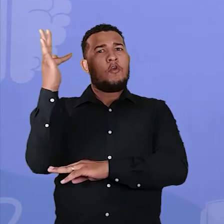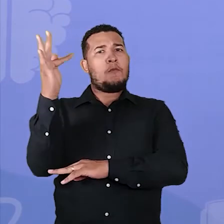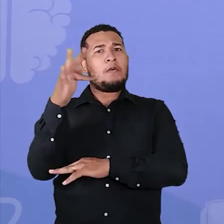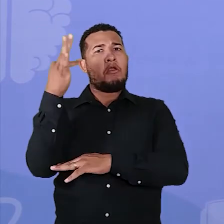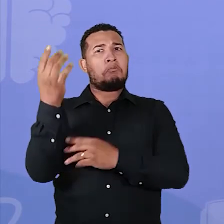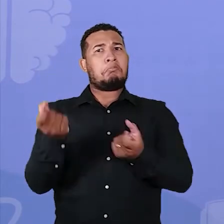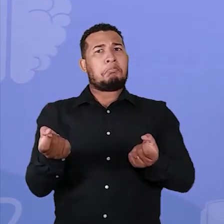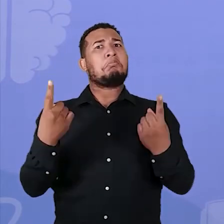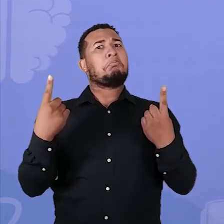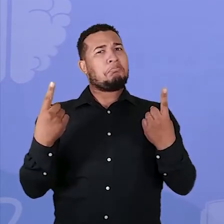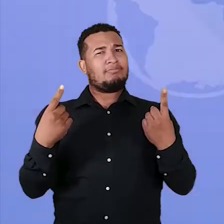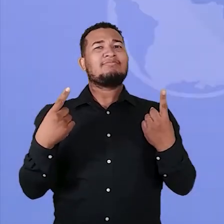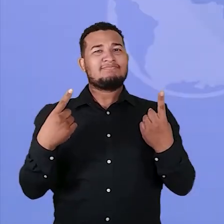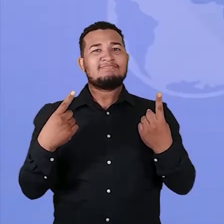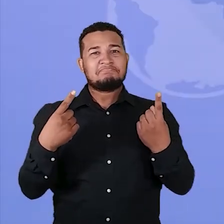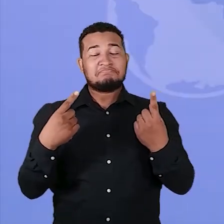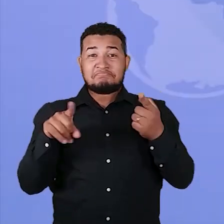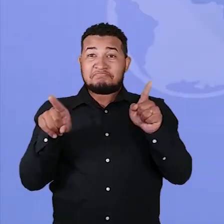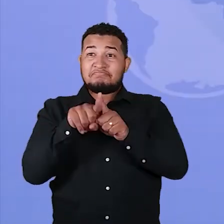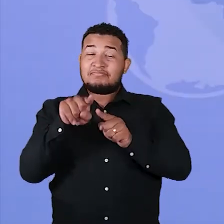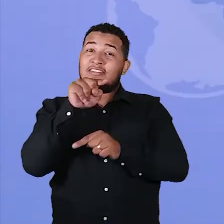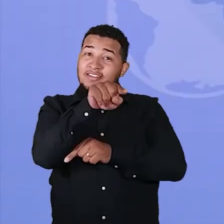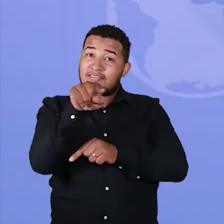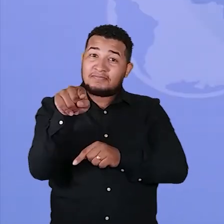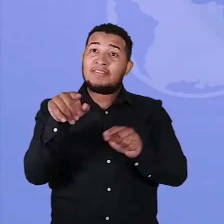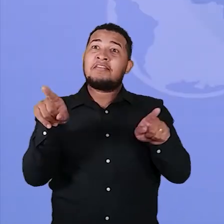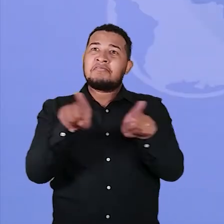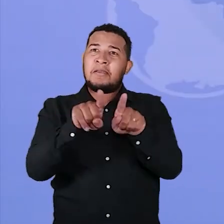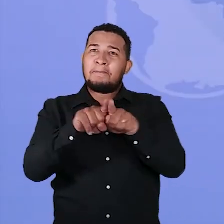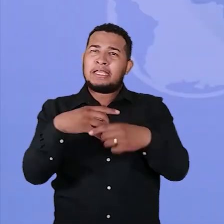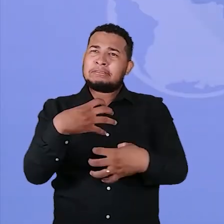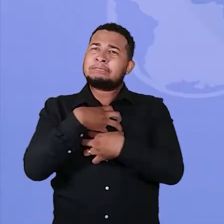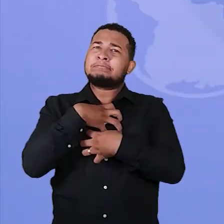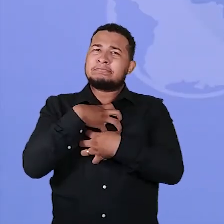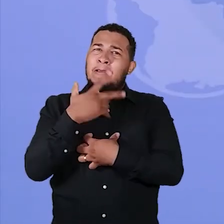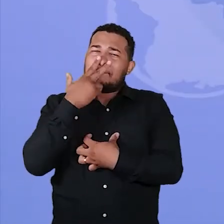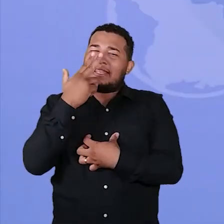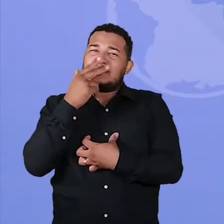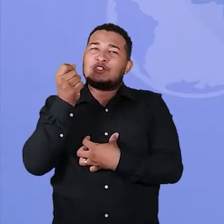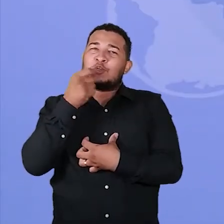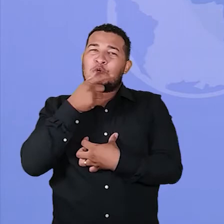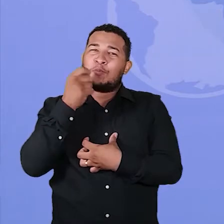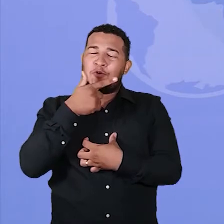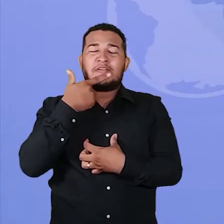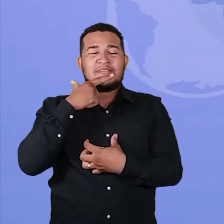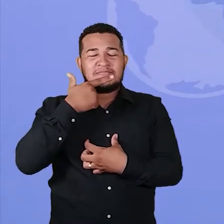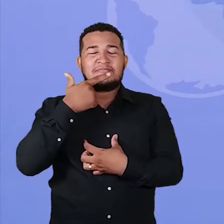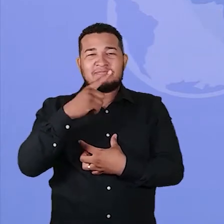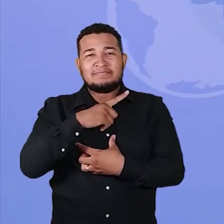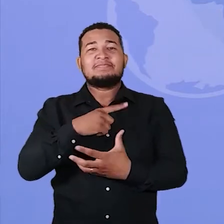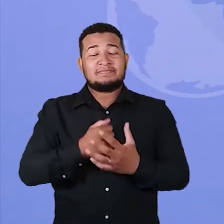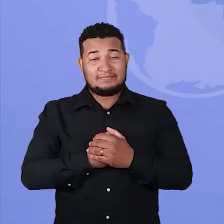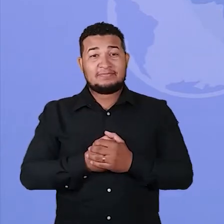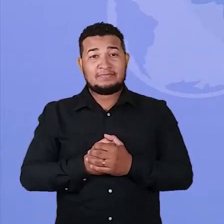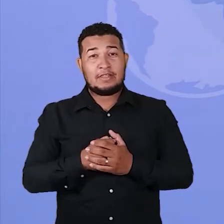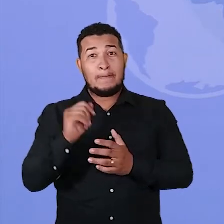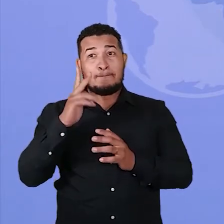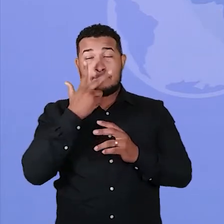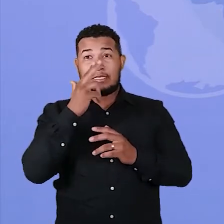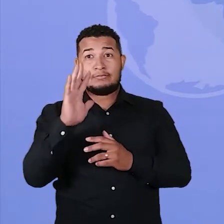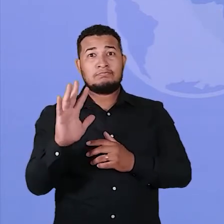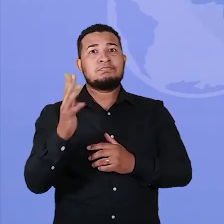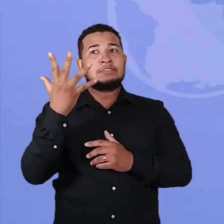extremamente formais. E só nisso também dá um efeito de humor, de